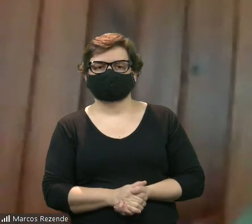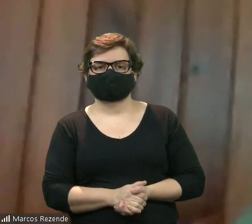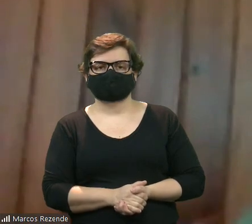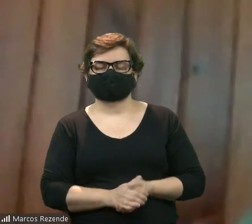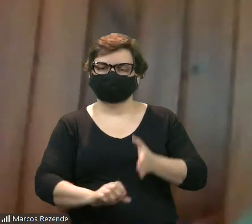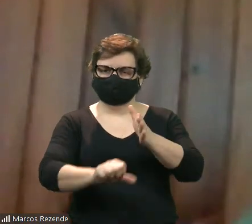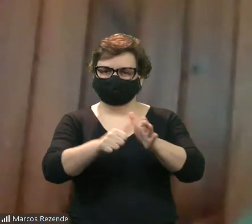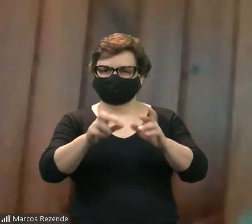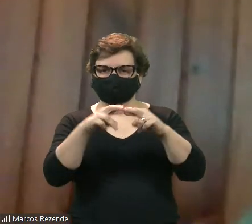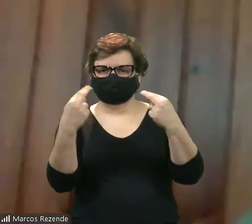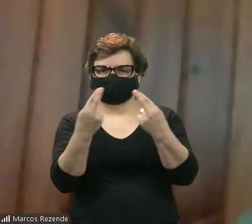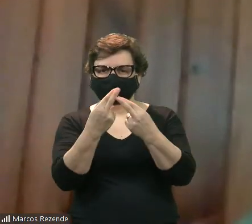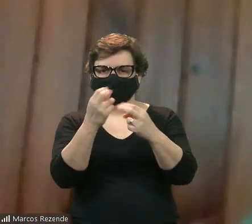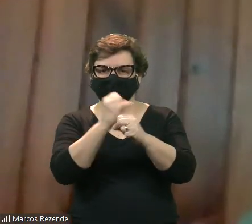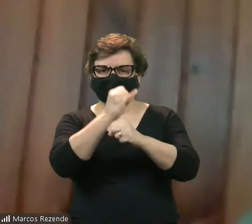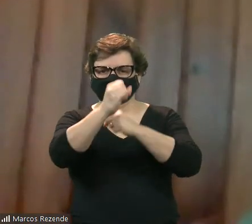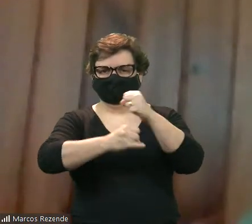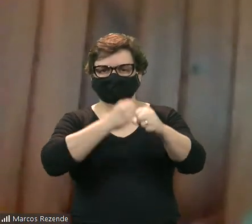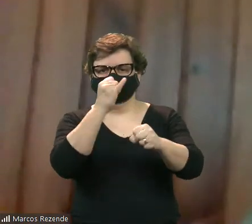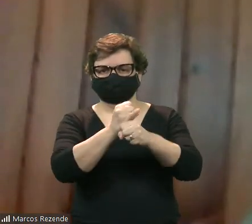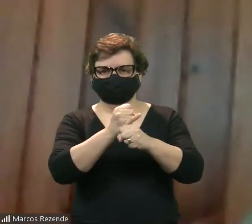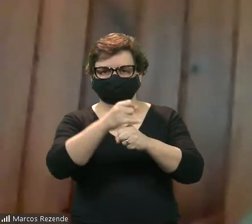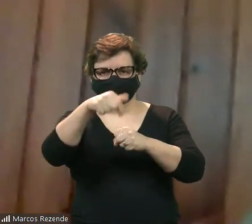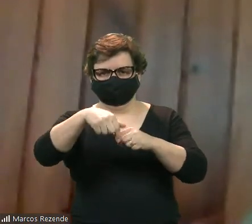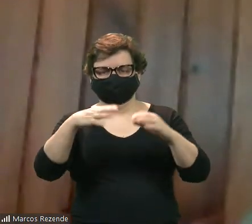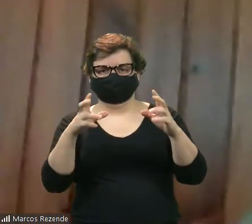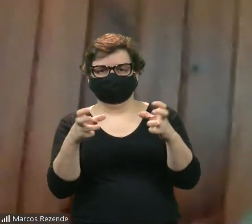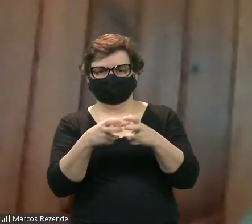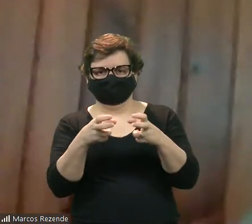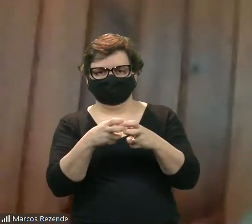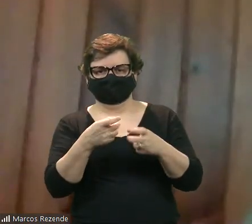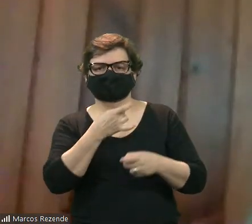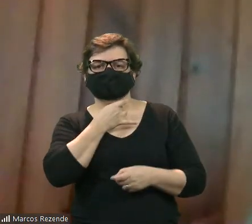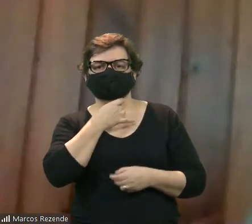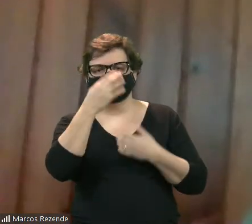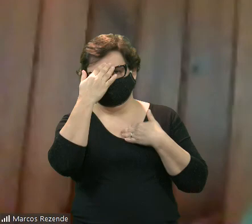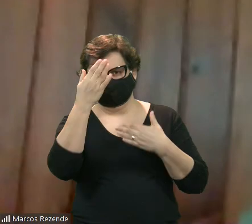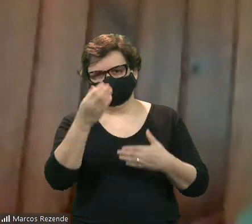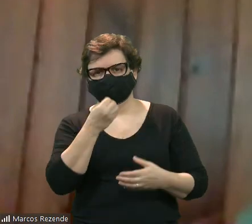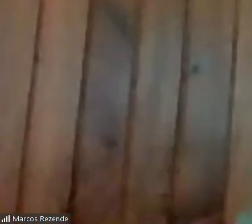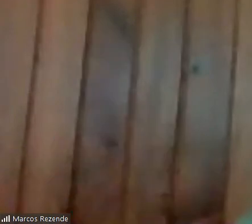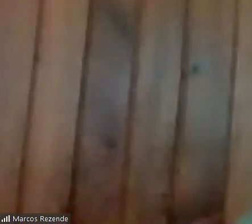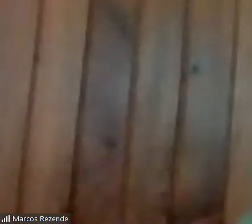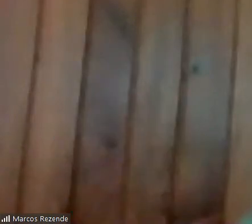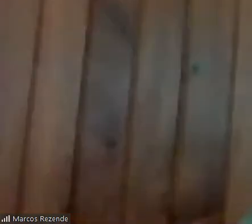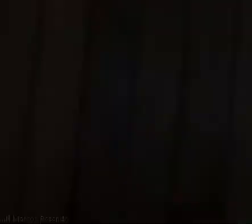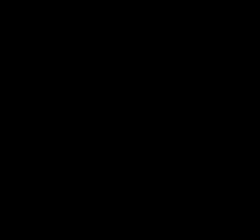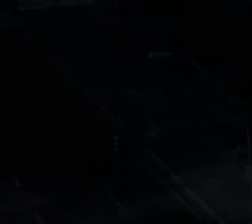primeira sessão ordinária remota da Câmara Municipal. Muito obrigado, boa noite a todos.